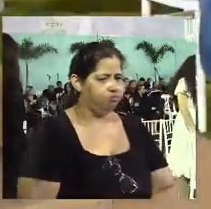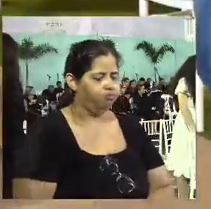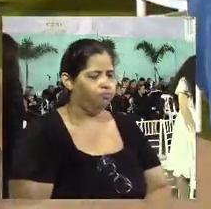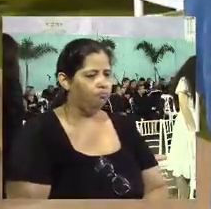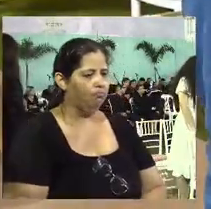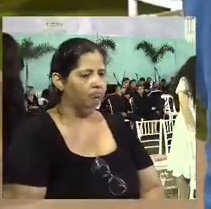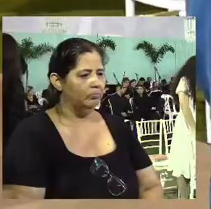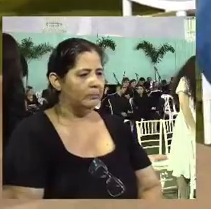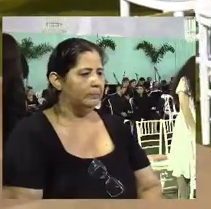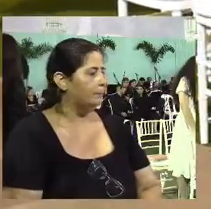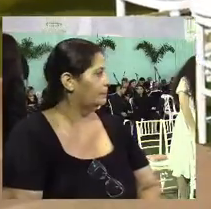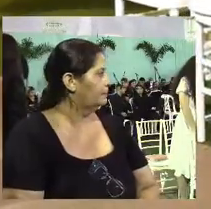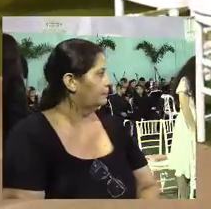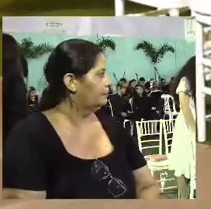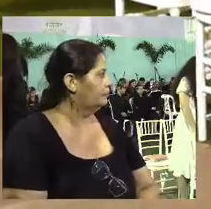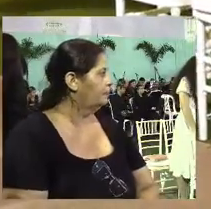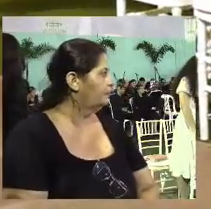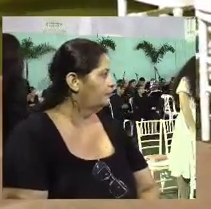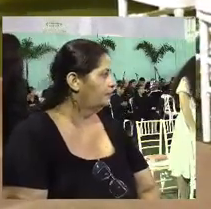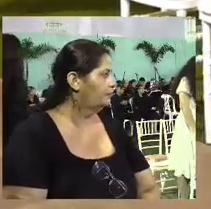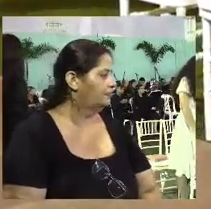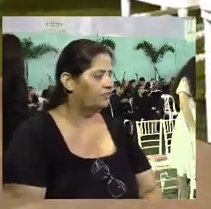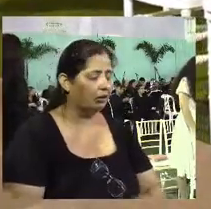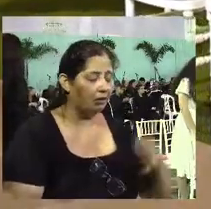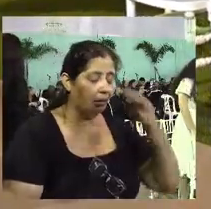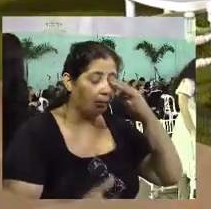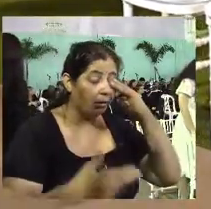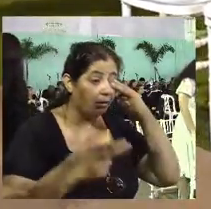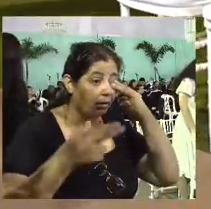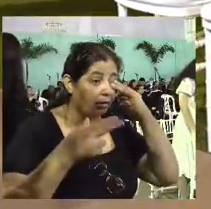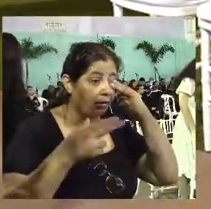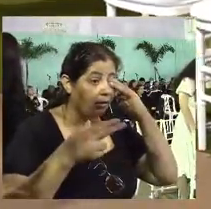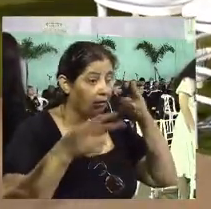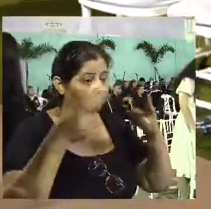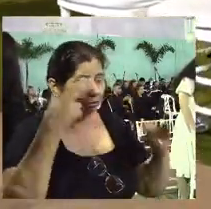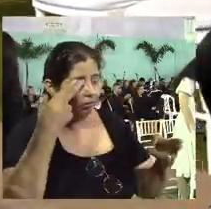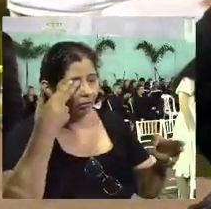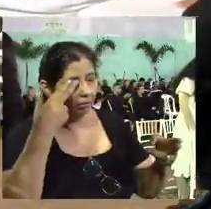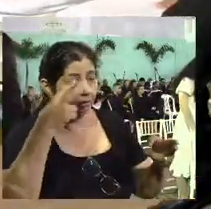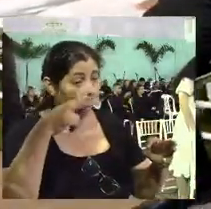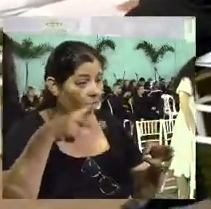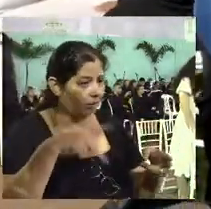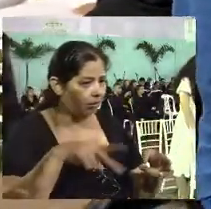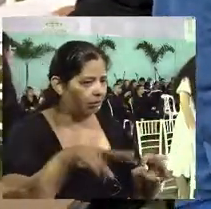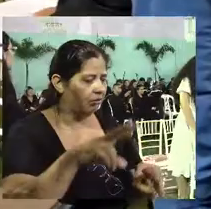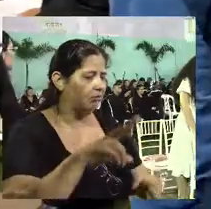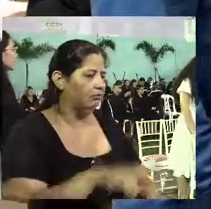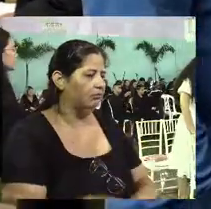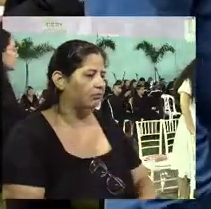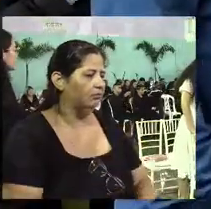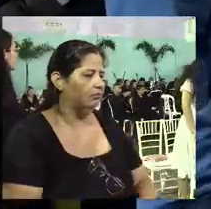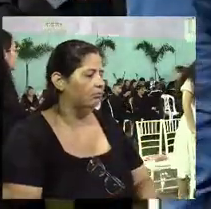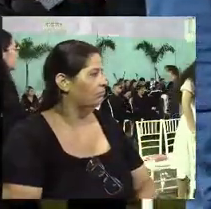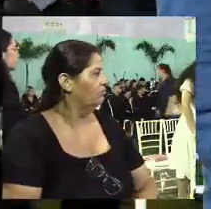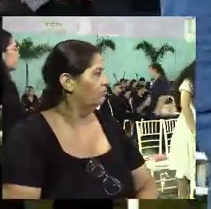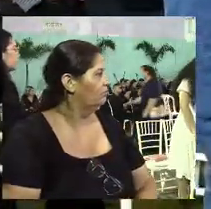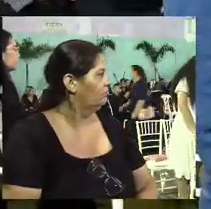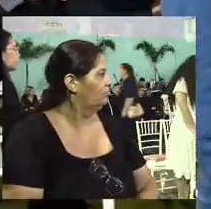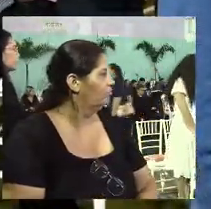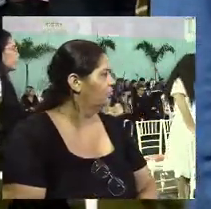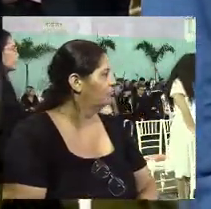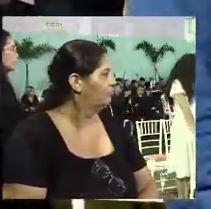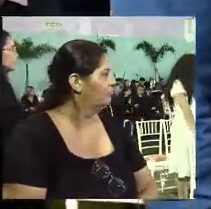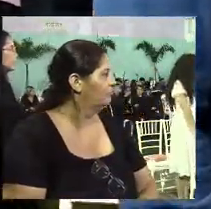pensa que o bom dele por favor Campo Bom isso isso me segue aqui por favor dá para me seguir dá dá para seguir